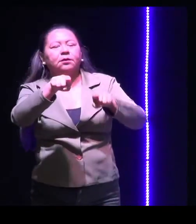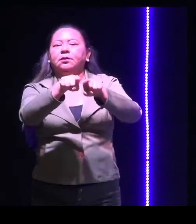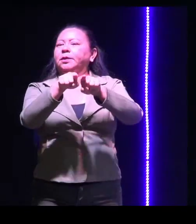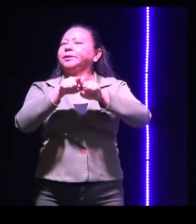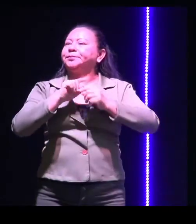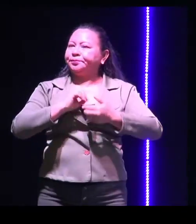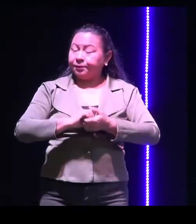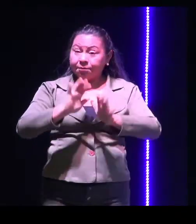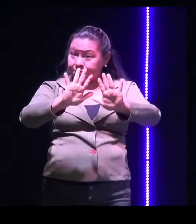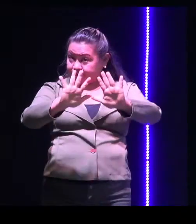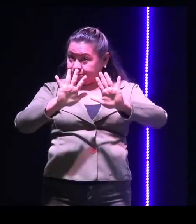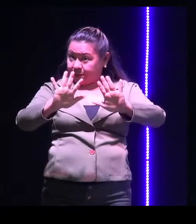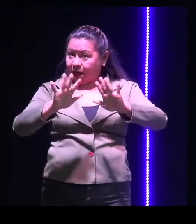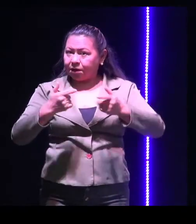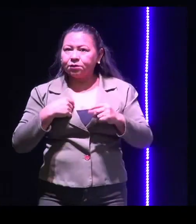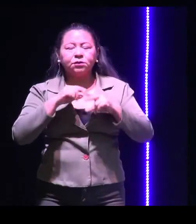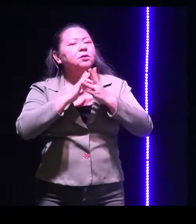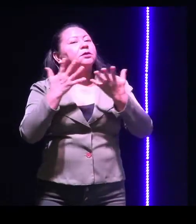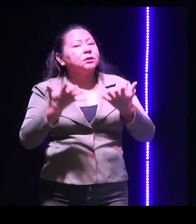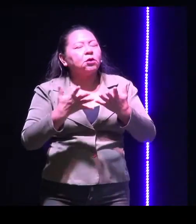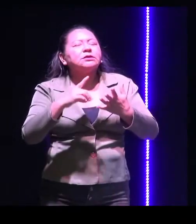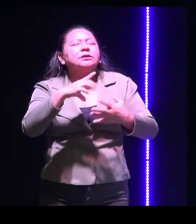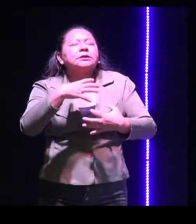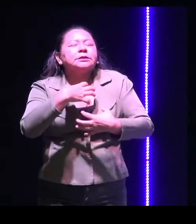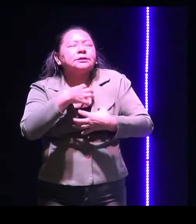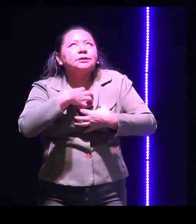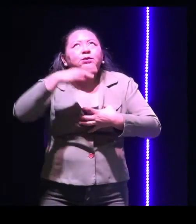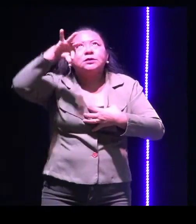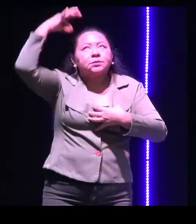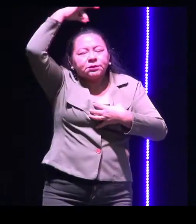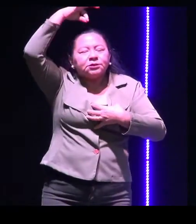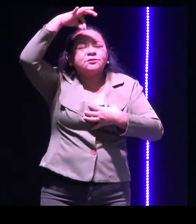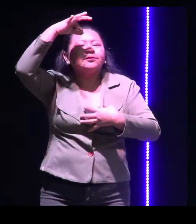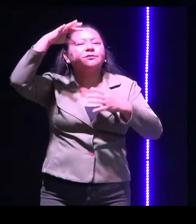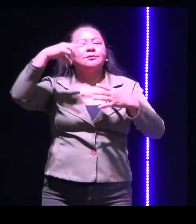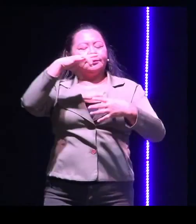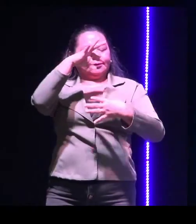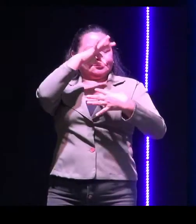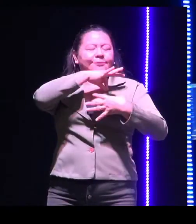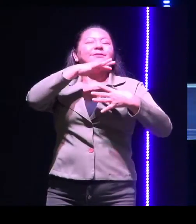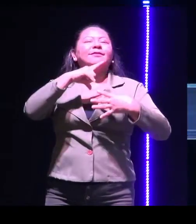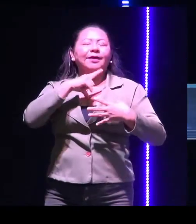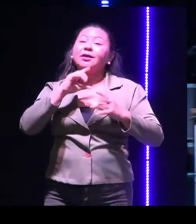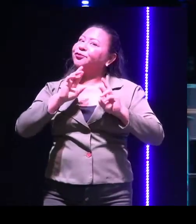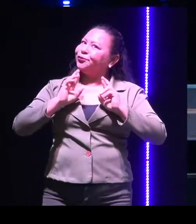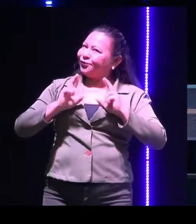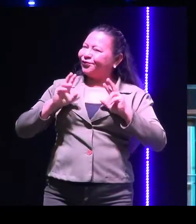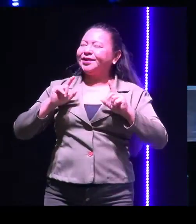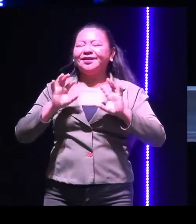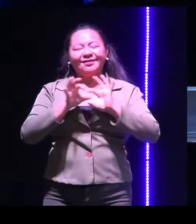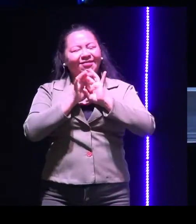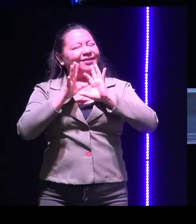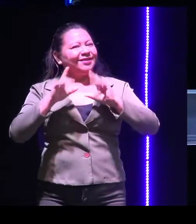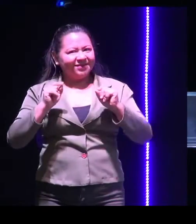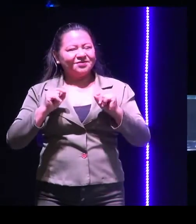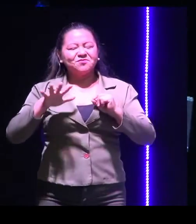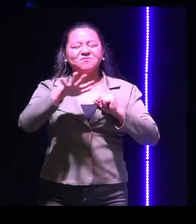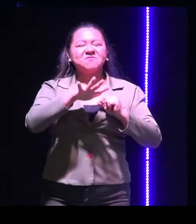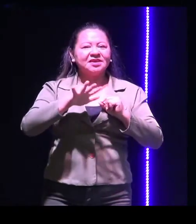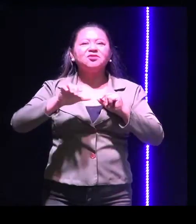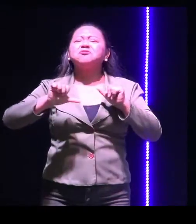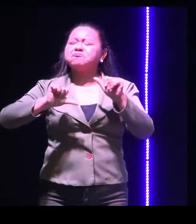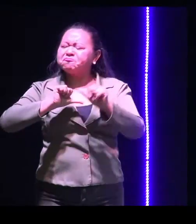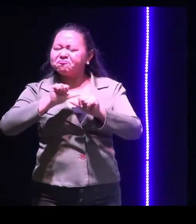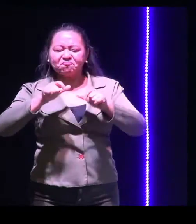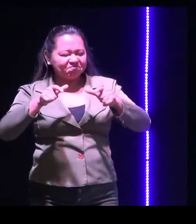sua vida. Mas onde tem o Espírito de Deus, o ambiente é outro. Onde existe o Espírito de Deus, o ambiente